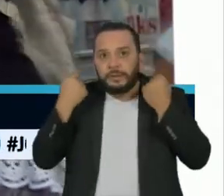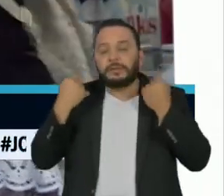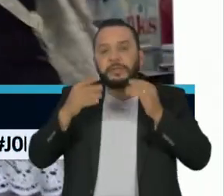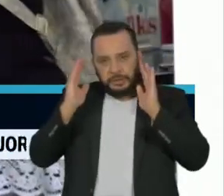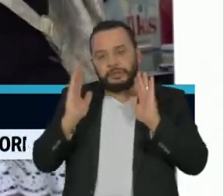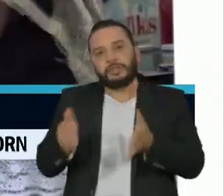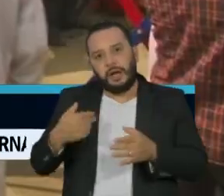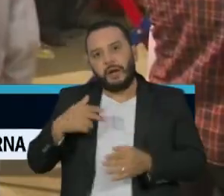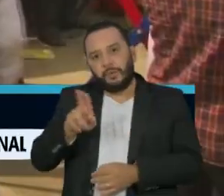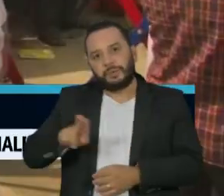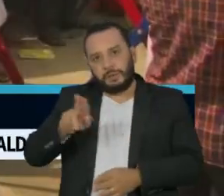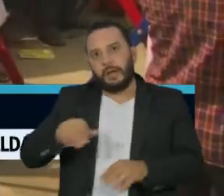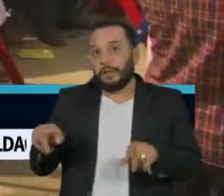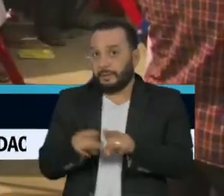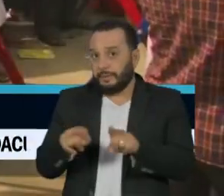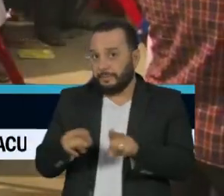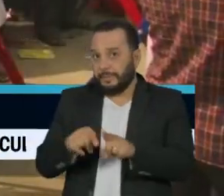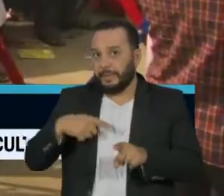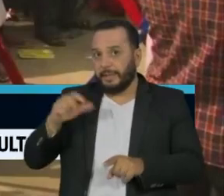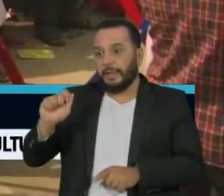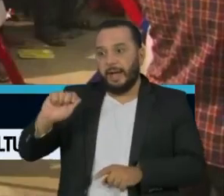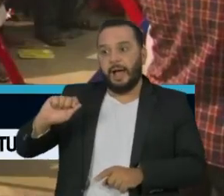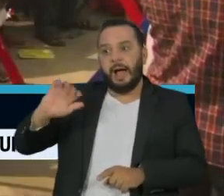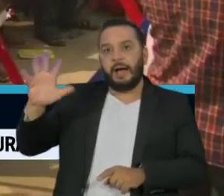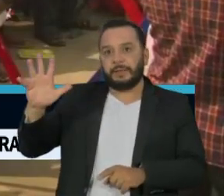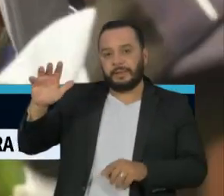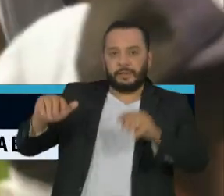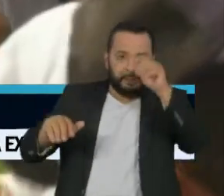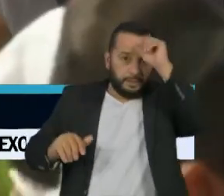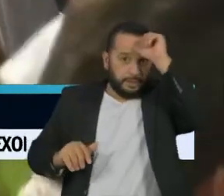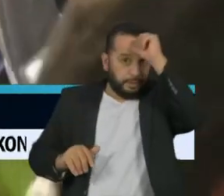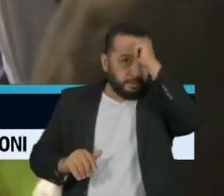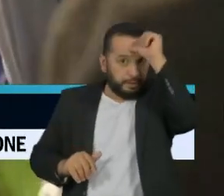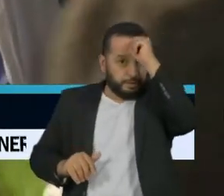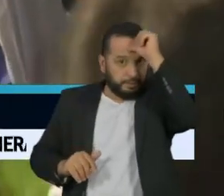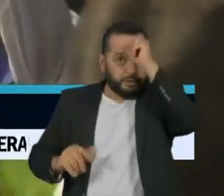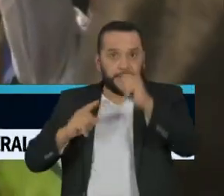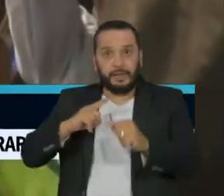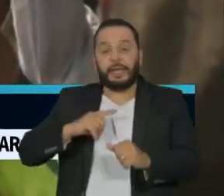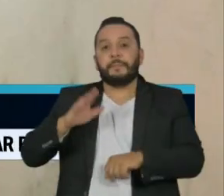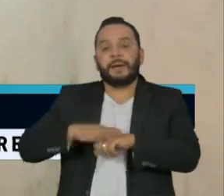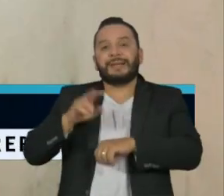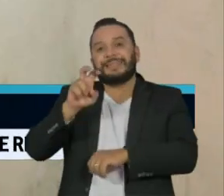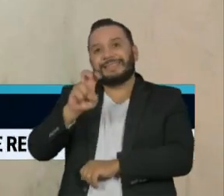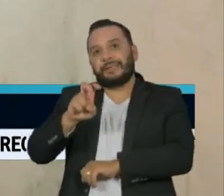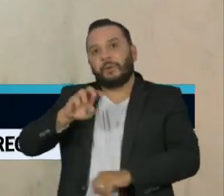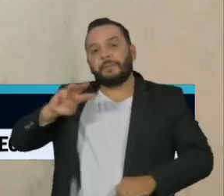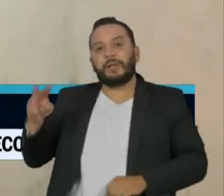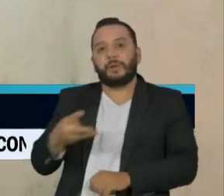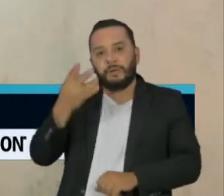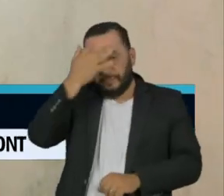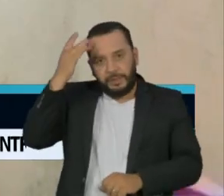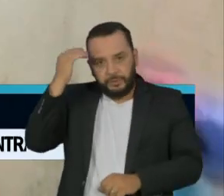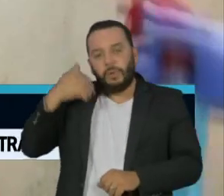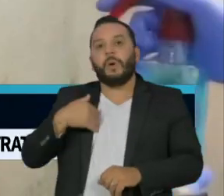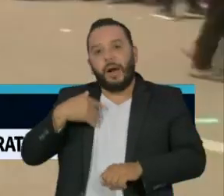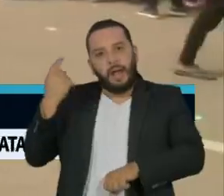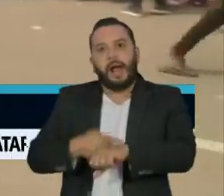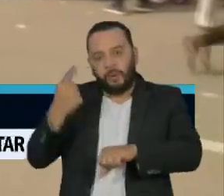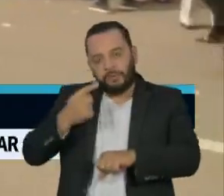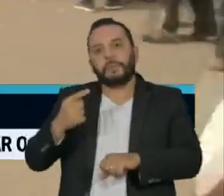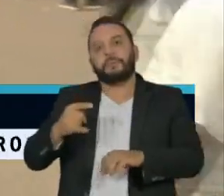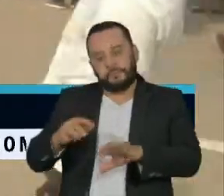mais afetada pela pandemia e na Ásia os indianos passaram a marca de cinco milhões de casos confirmados o vídeo